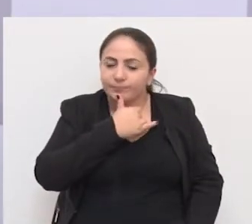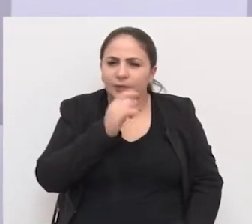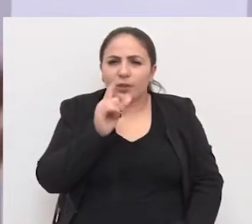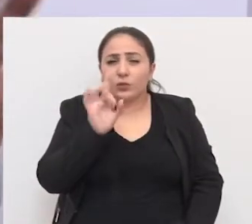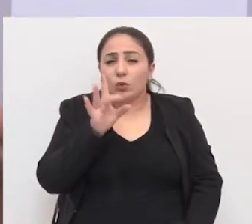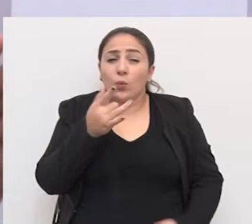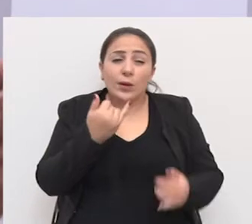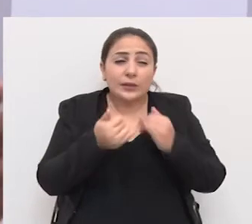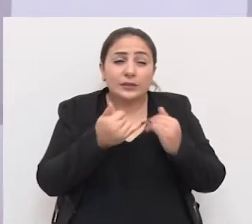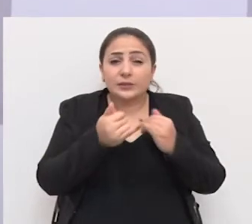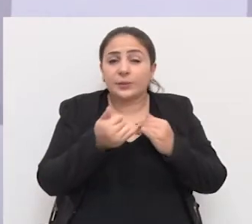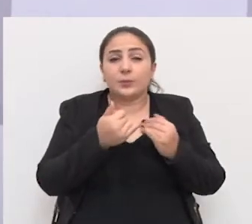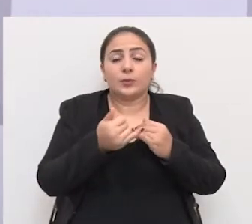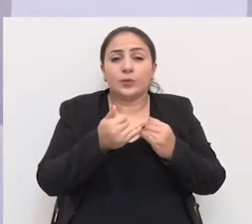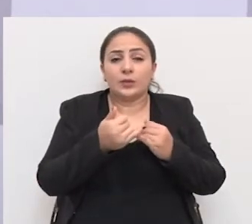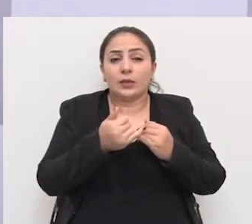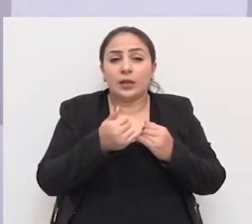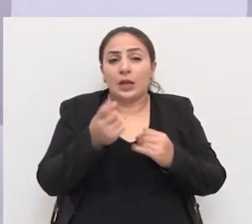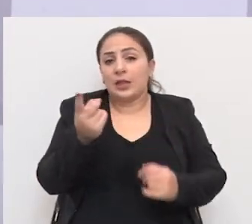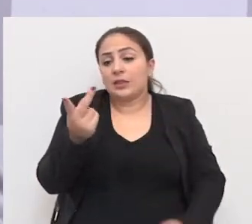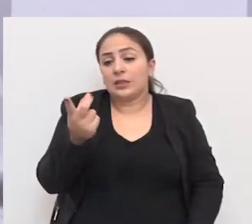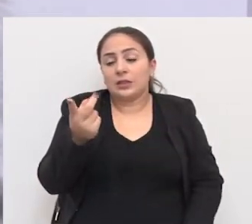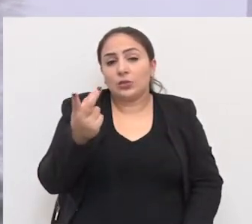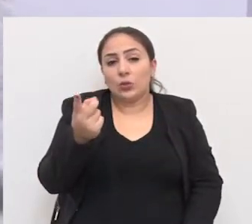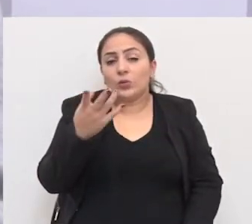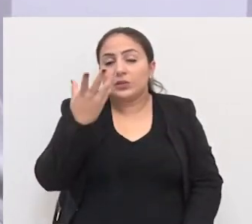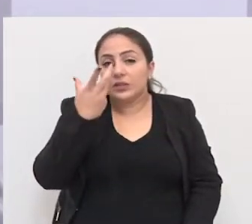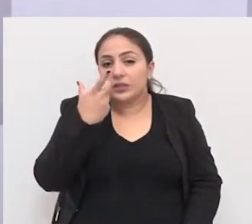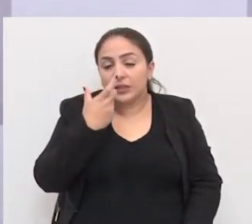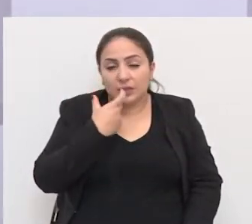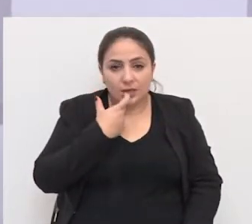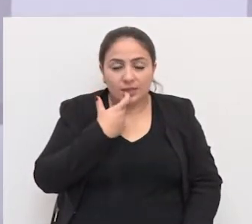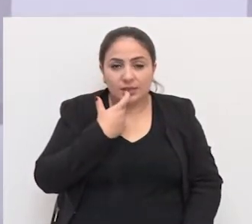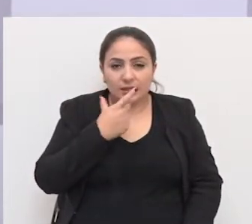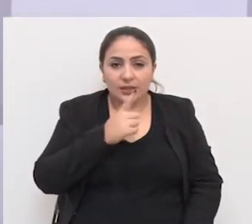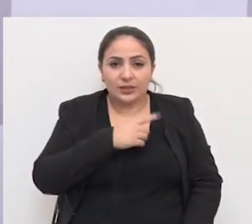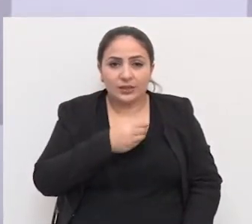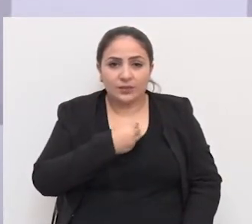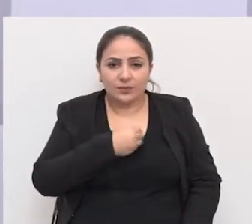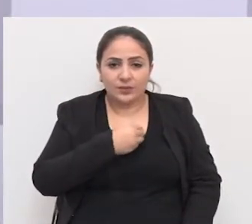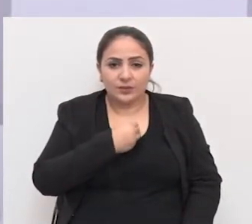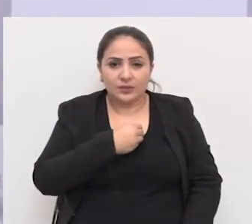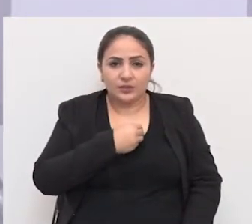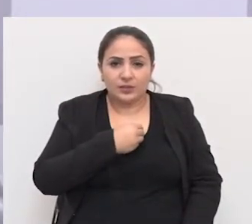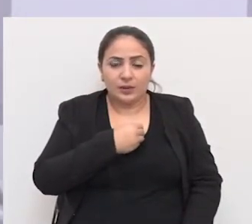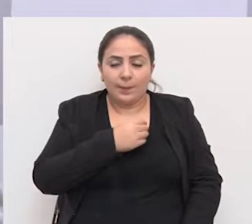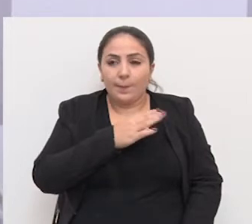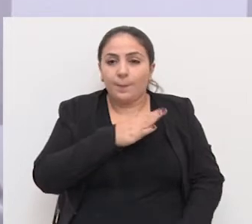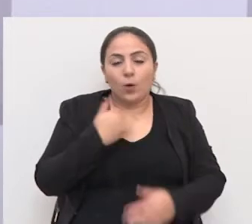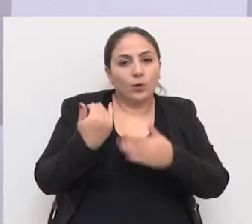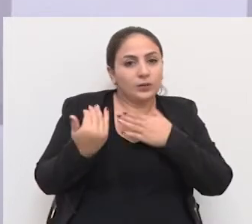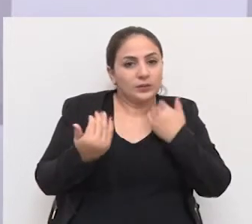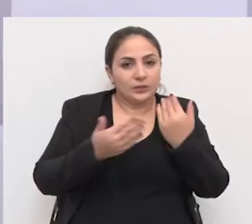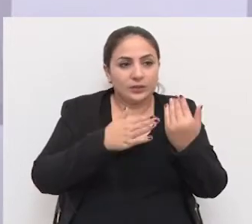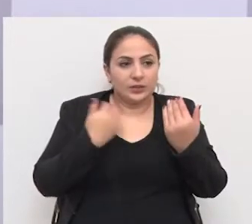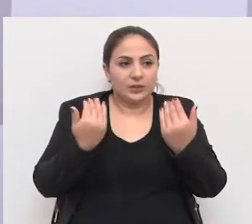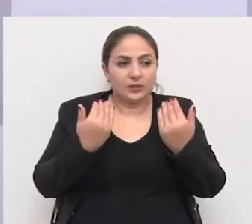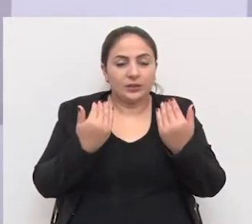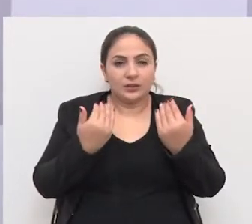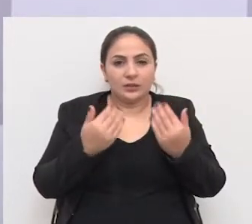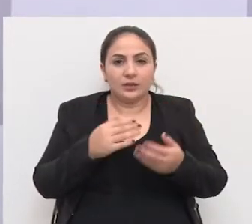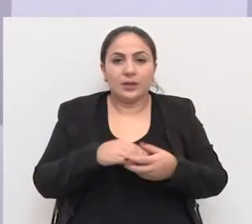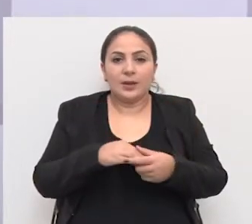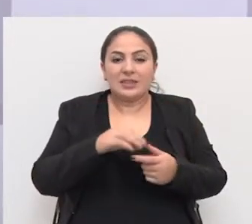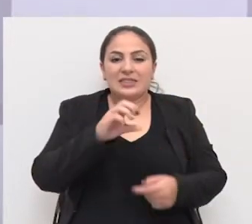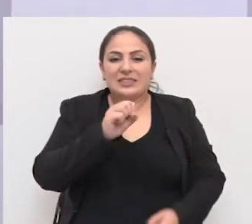infelizmente, eu vou dar um exemplo. As 12 crianças que foram mortas